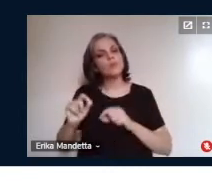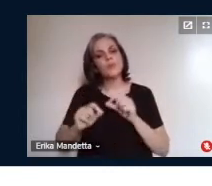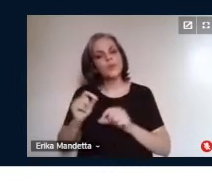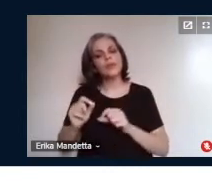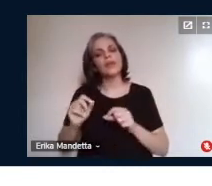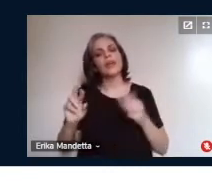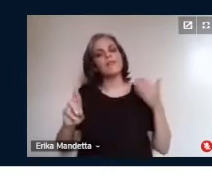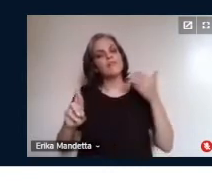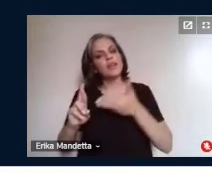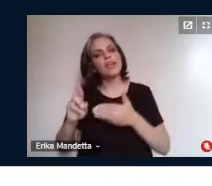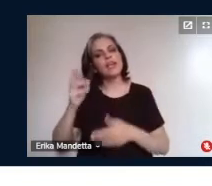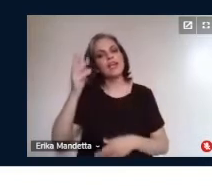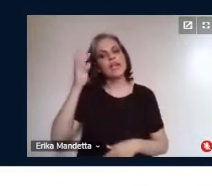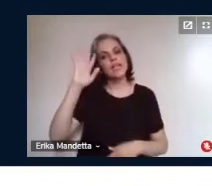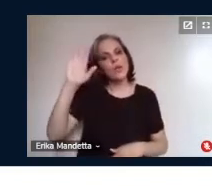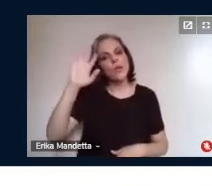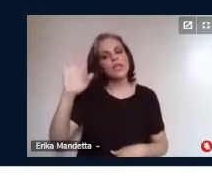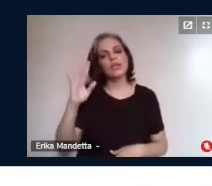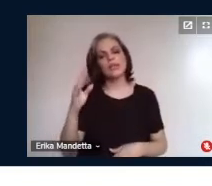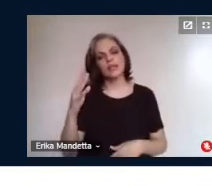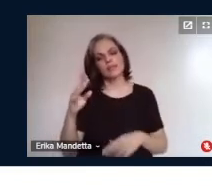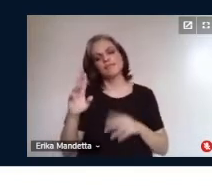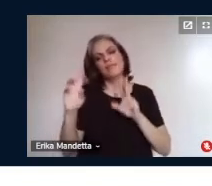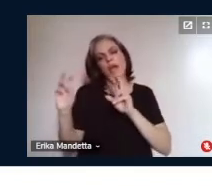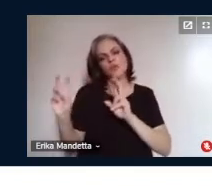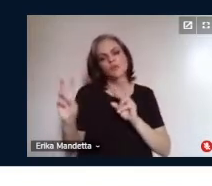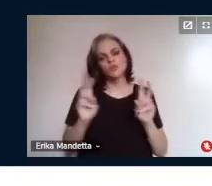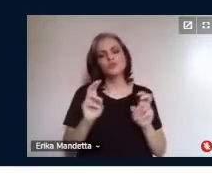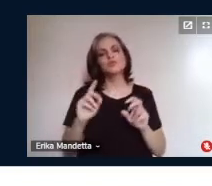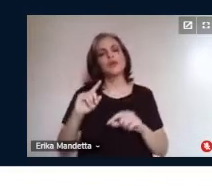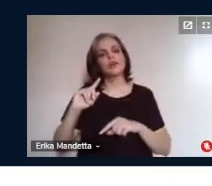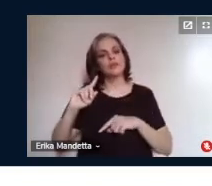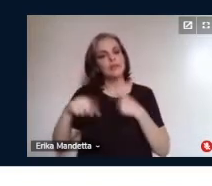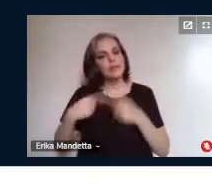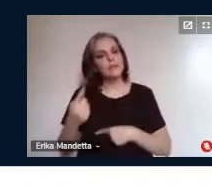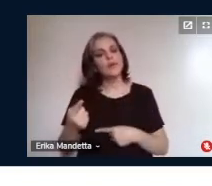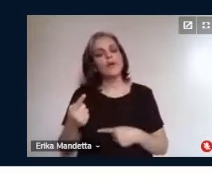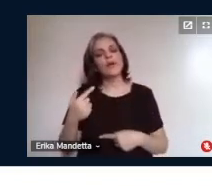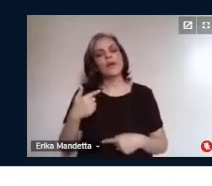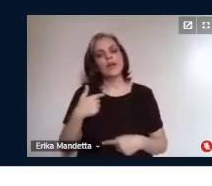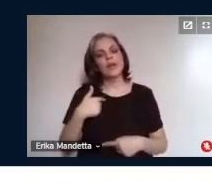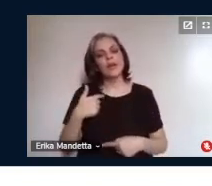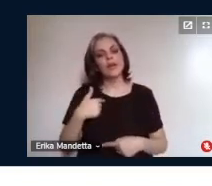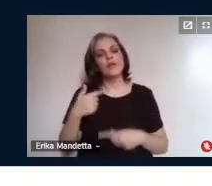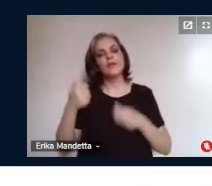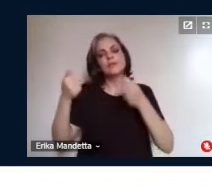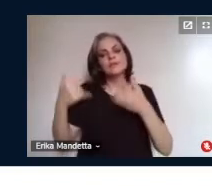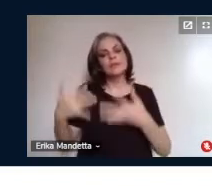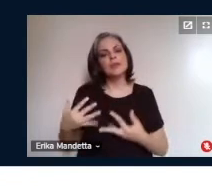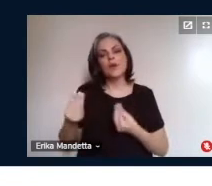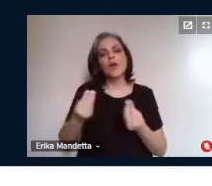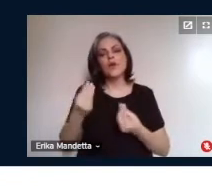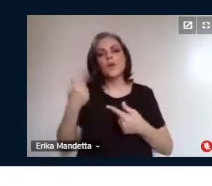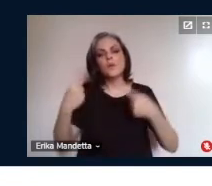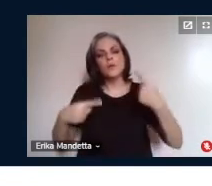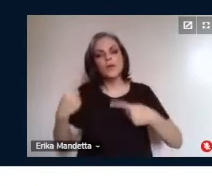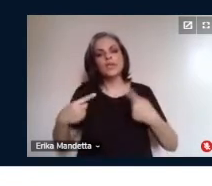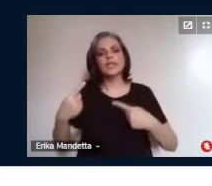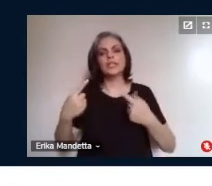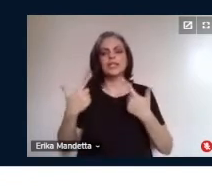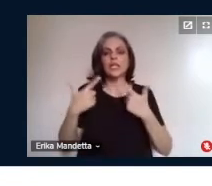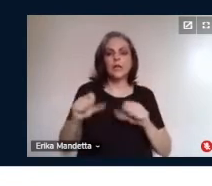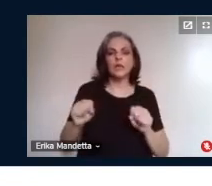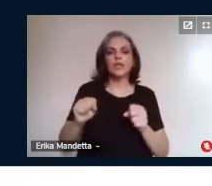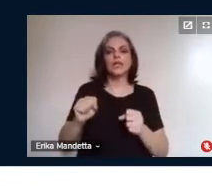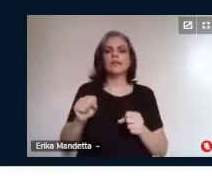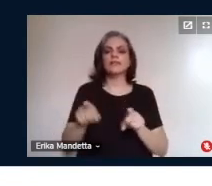teóricas acerca desses dois assuntos, e depois eu falo sobre as políticas linguísticas e de tradução e interpretação